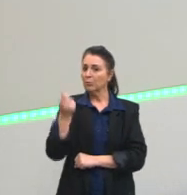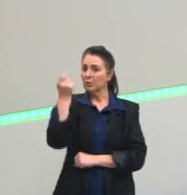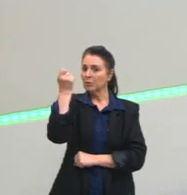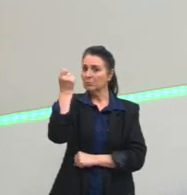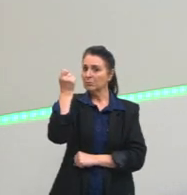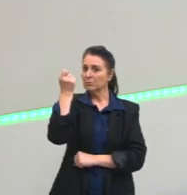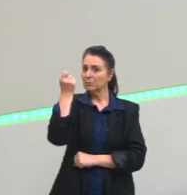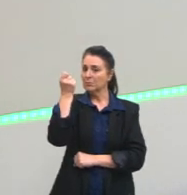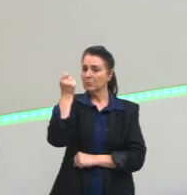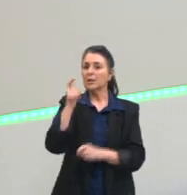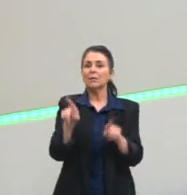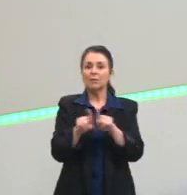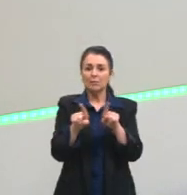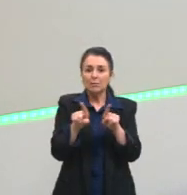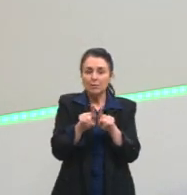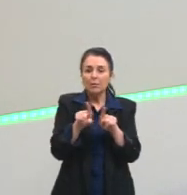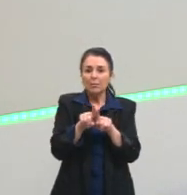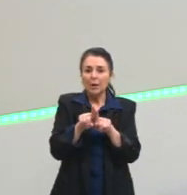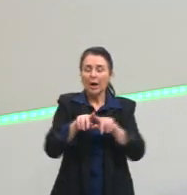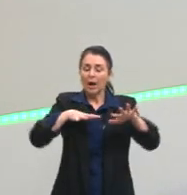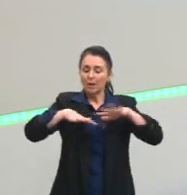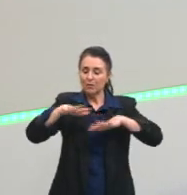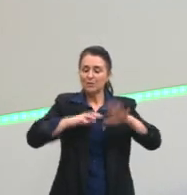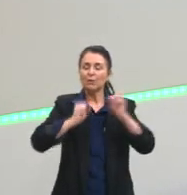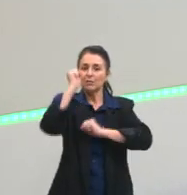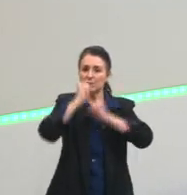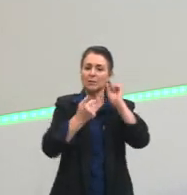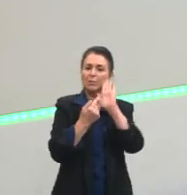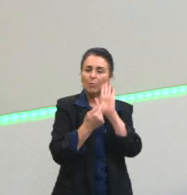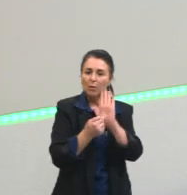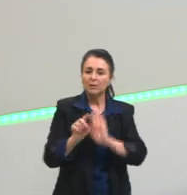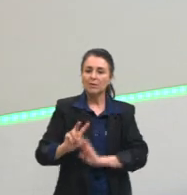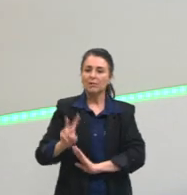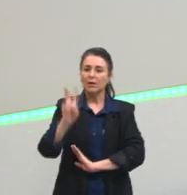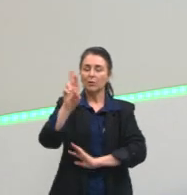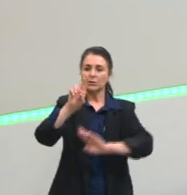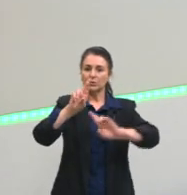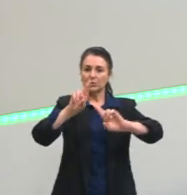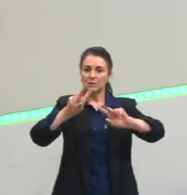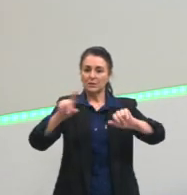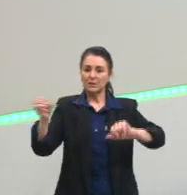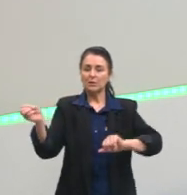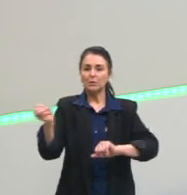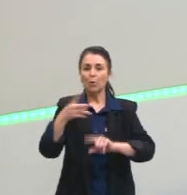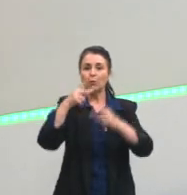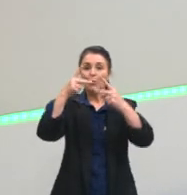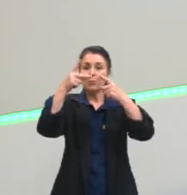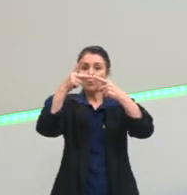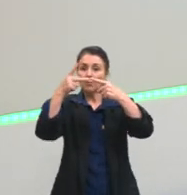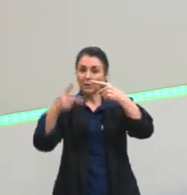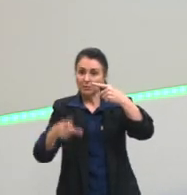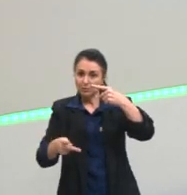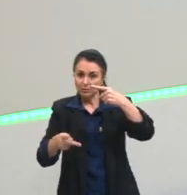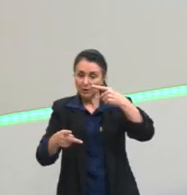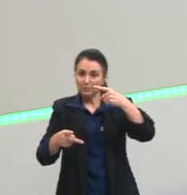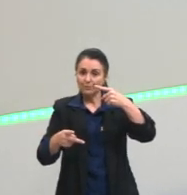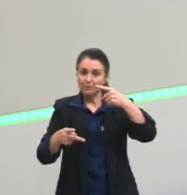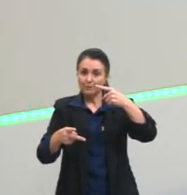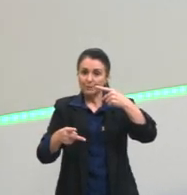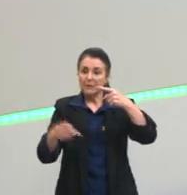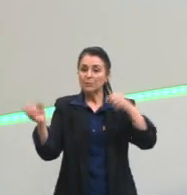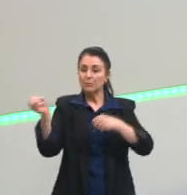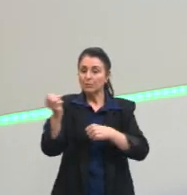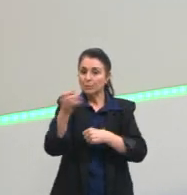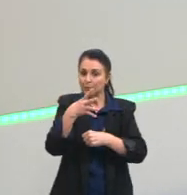então a Revolução Francesa vem com esses Novos Valores dessa nova deste novo paradigma dessa Nossa o céu que está aí